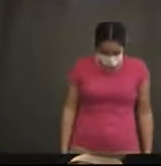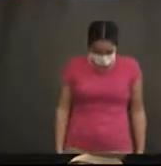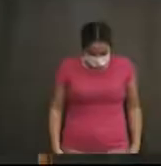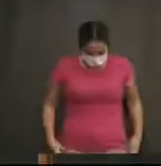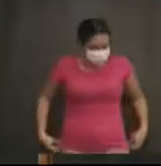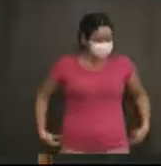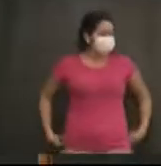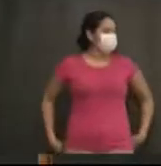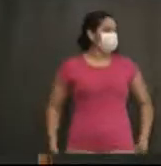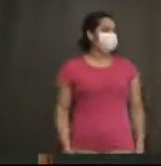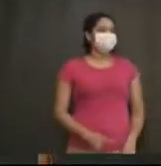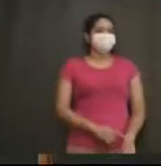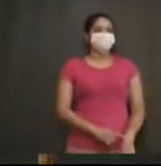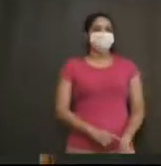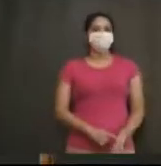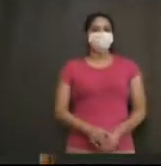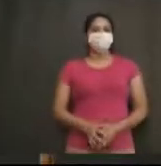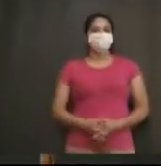Com a palavra,